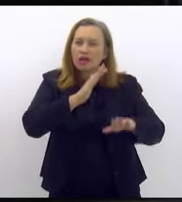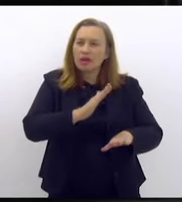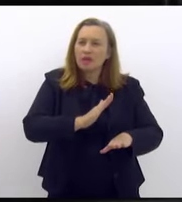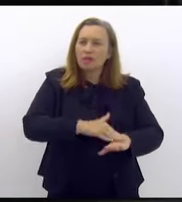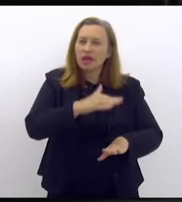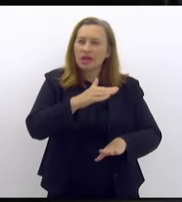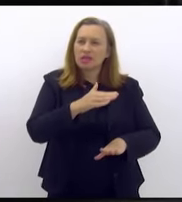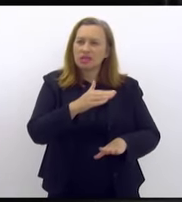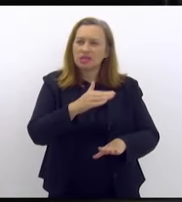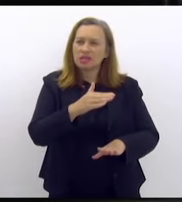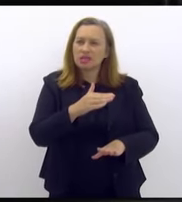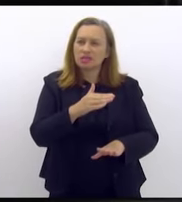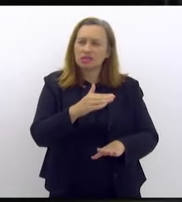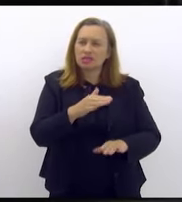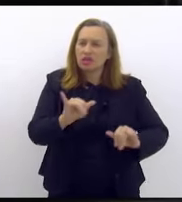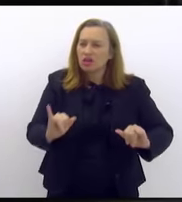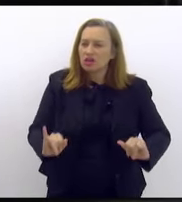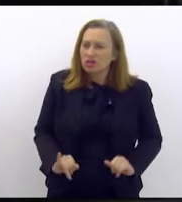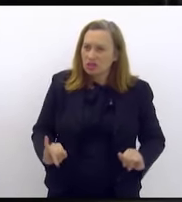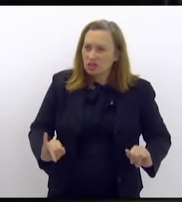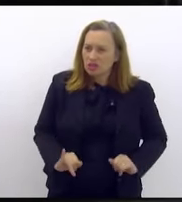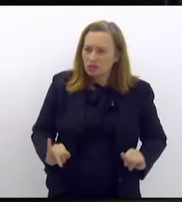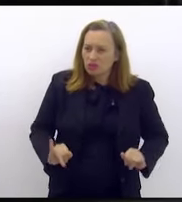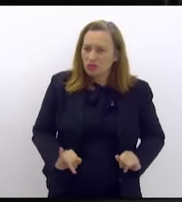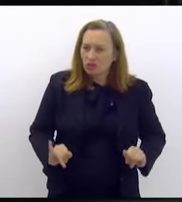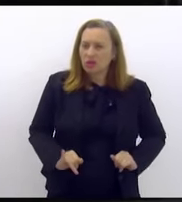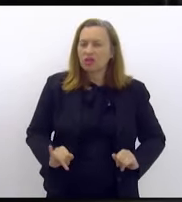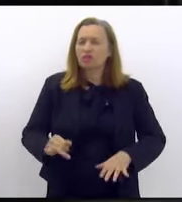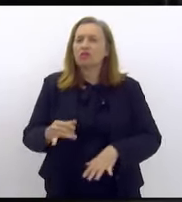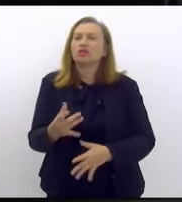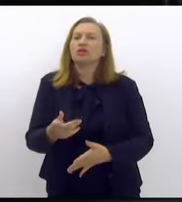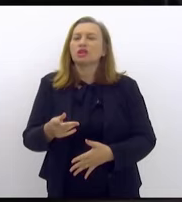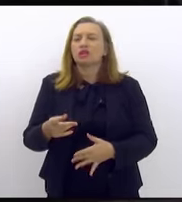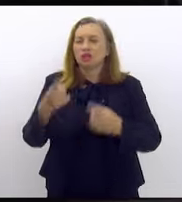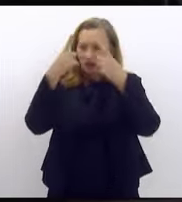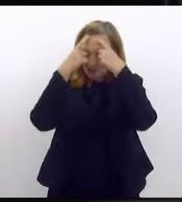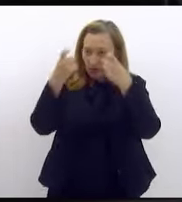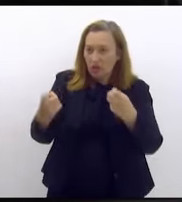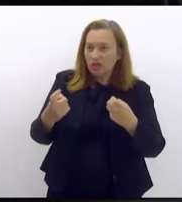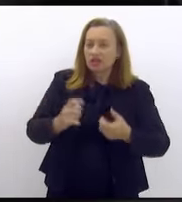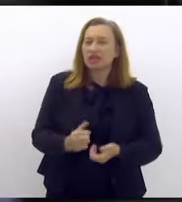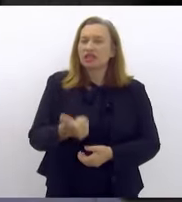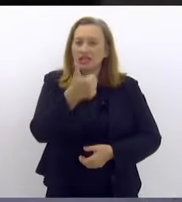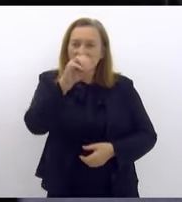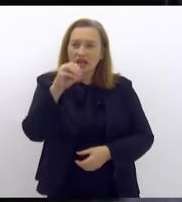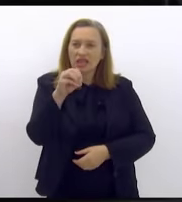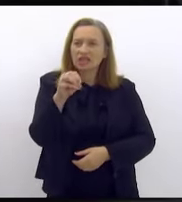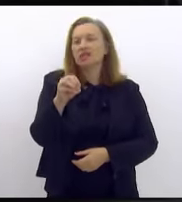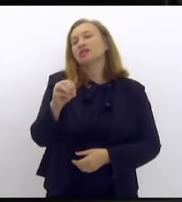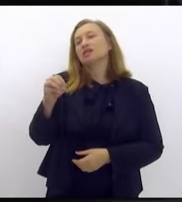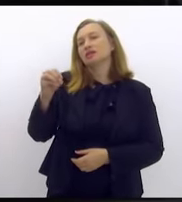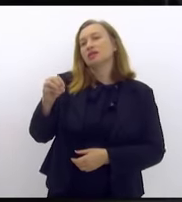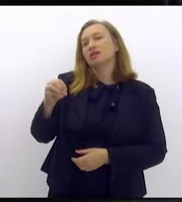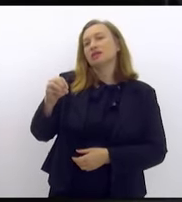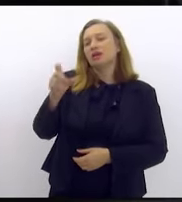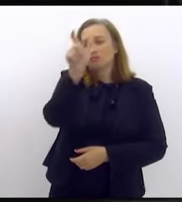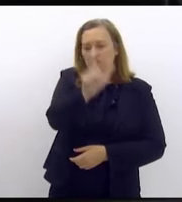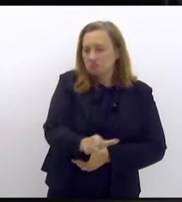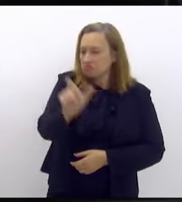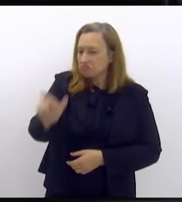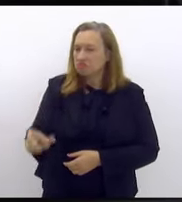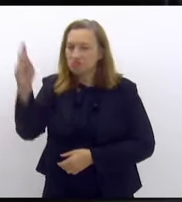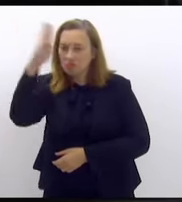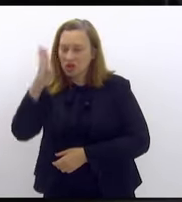afirmam ter sofrido com a violência. De cada 10 brasileiros que afirmam ter sofrido racismo no